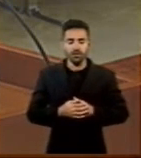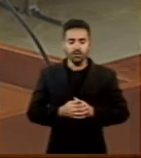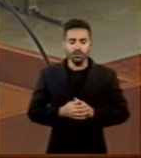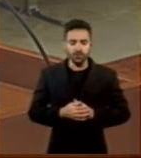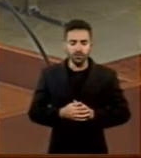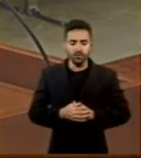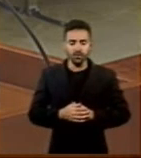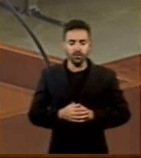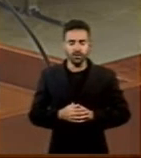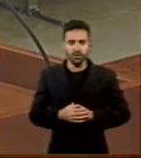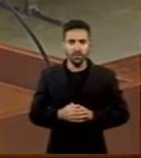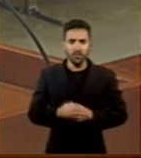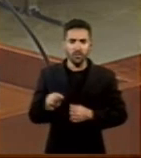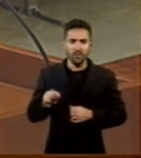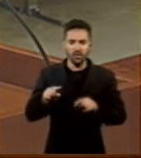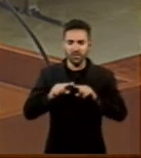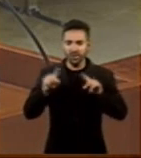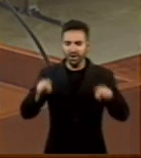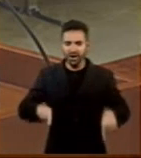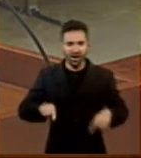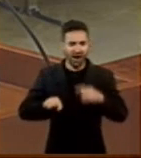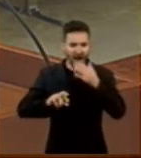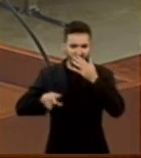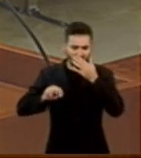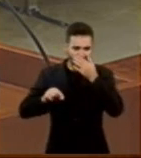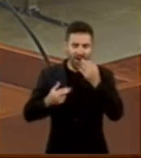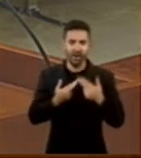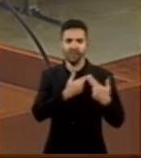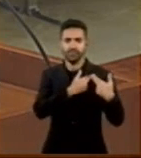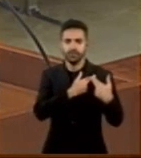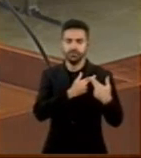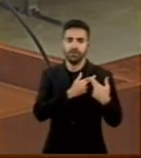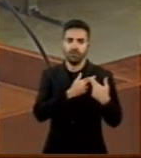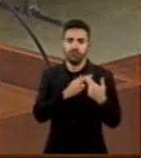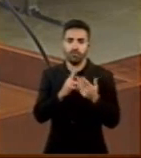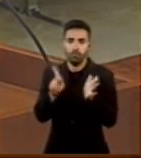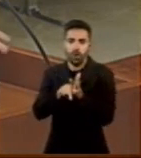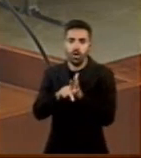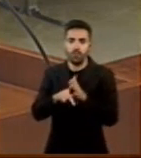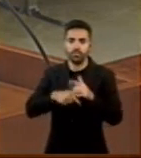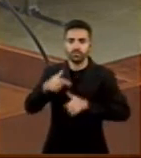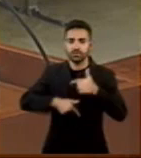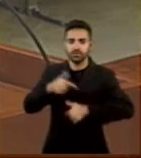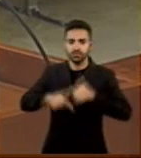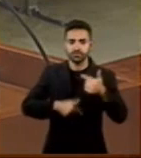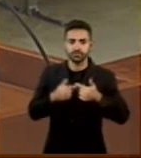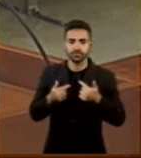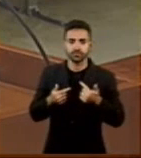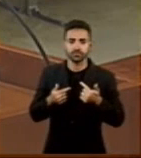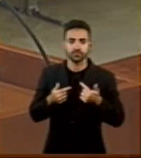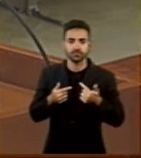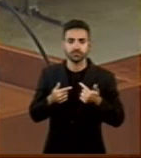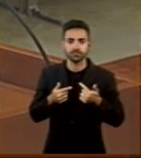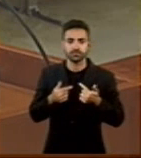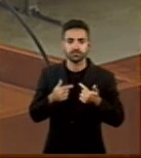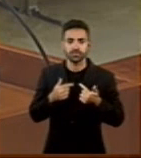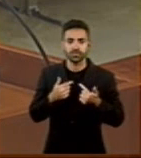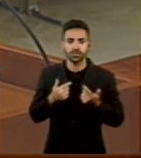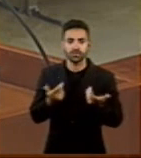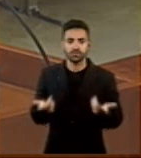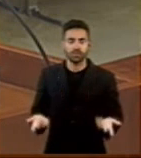como esses servidores não fazem mais atividade de fim, eles próprios não teriam direito, teria sido extinto esse adicional de